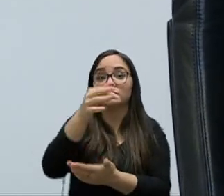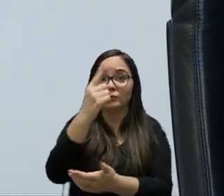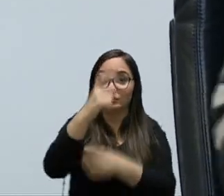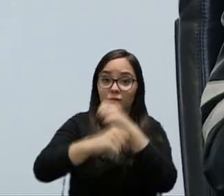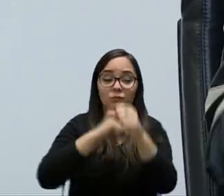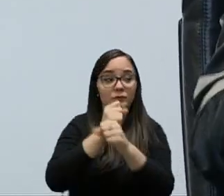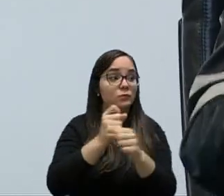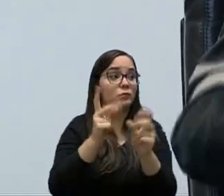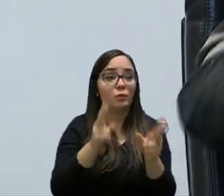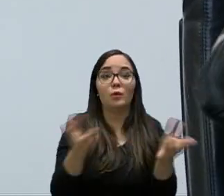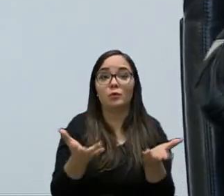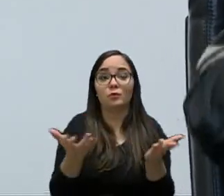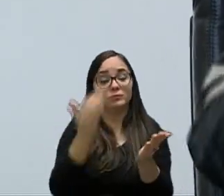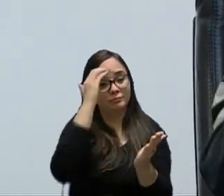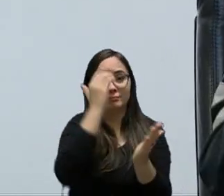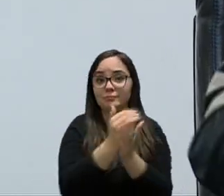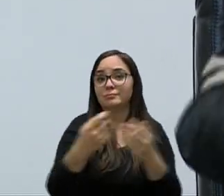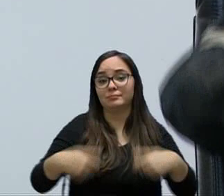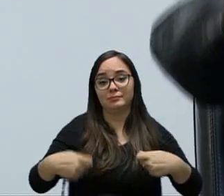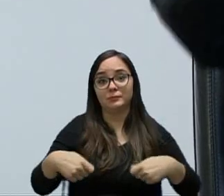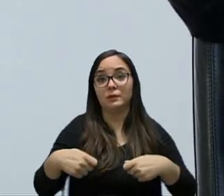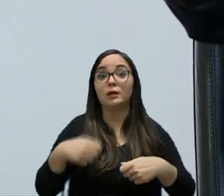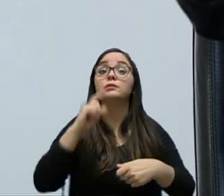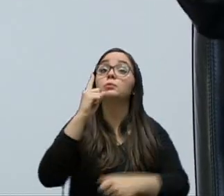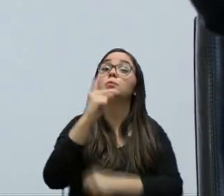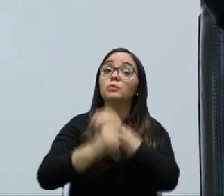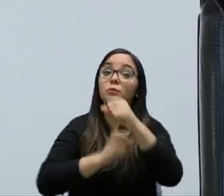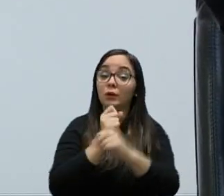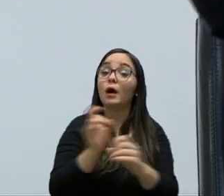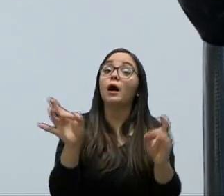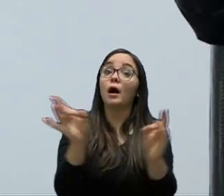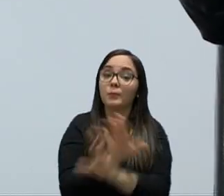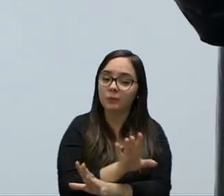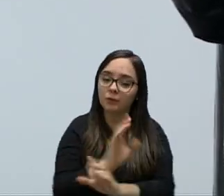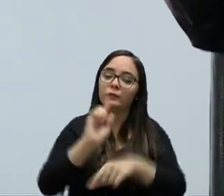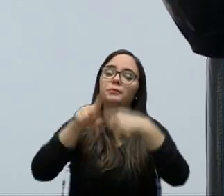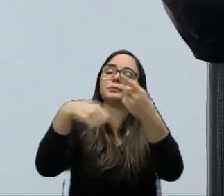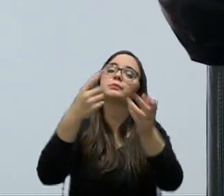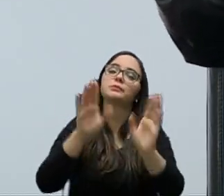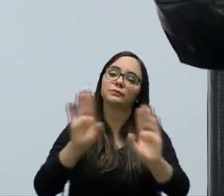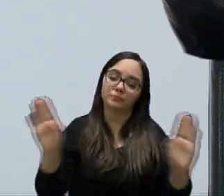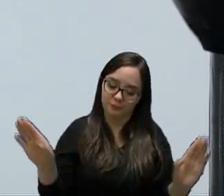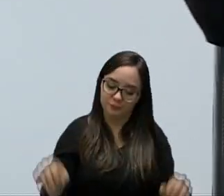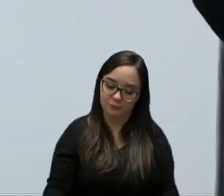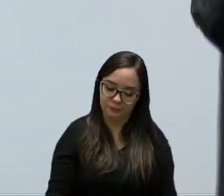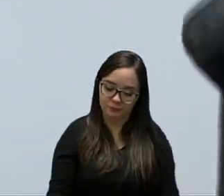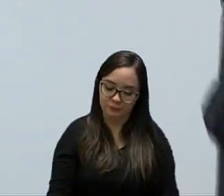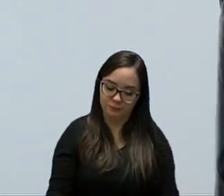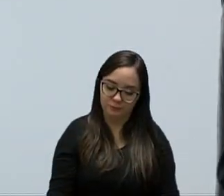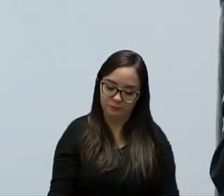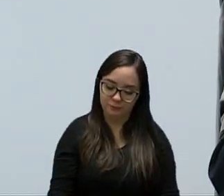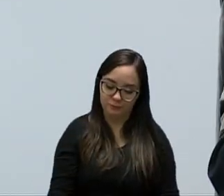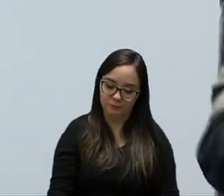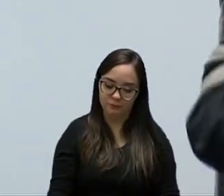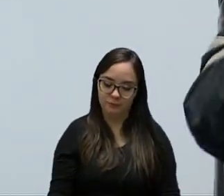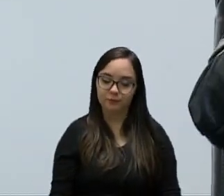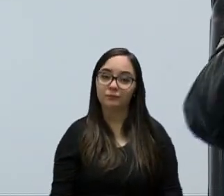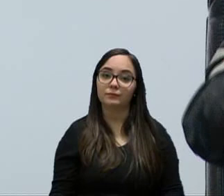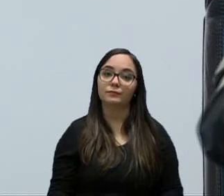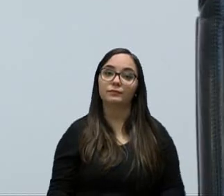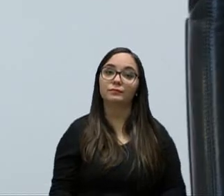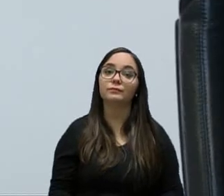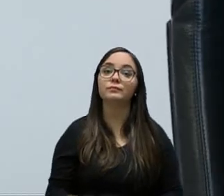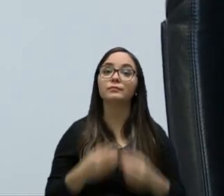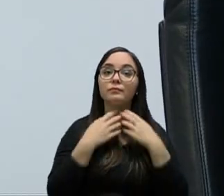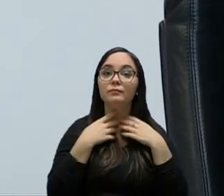fazer exatamente o que está discutindo aqui hoje por isso que é tão importante quem se tivesse candidato sem prefeito o prefeito discutem discutindo isso